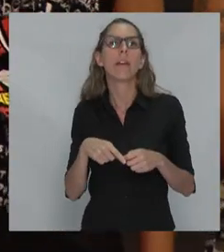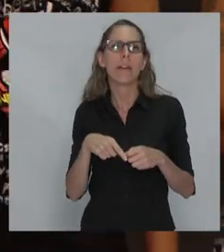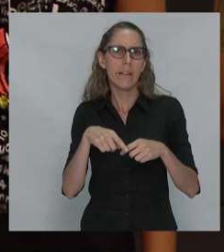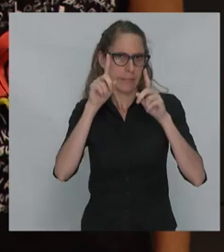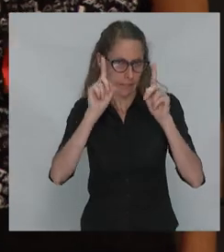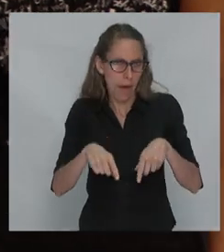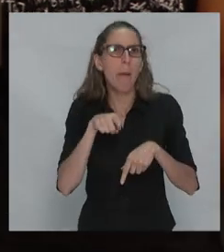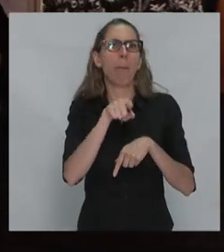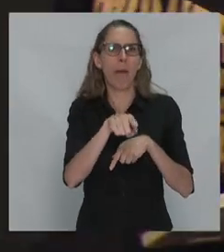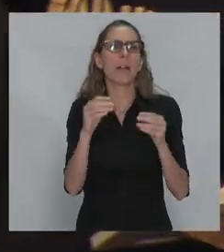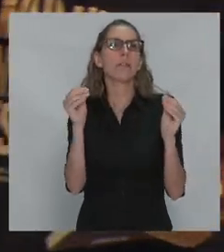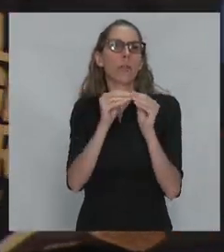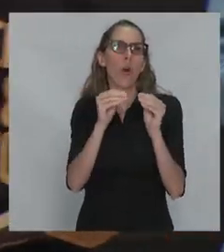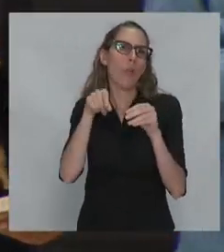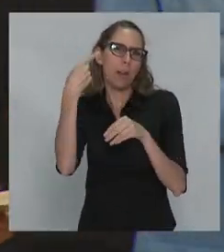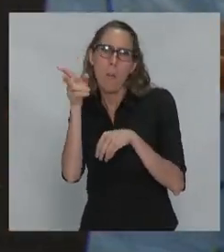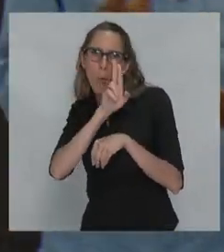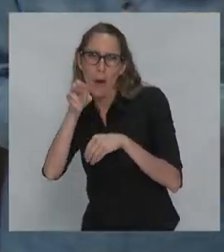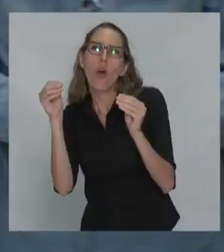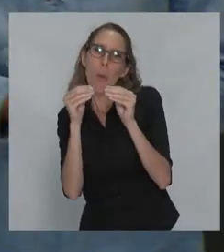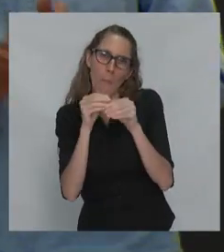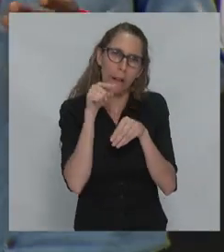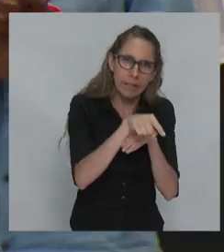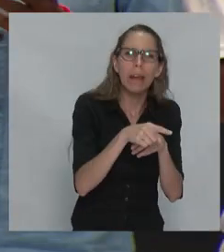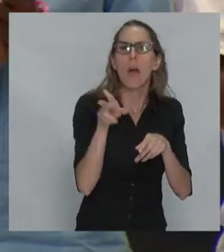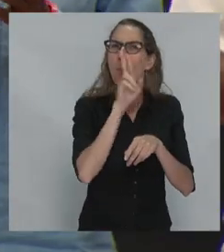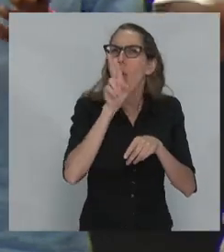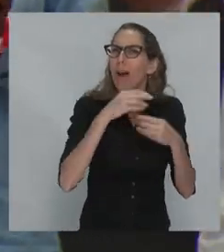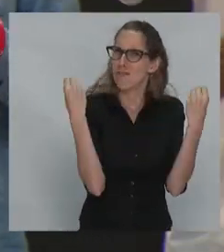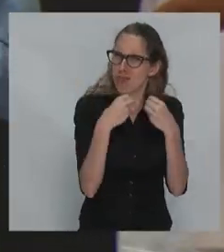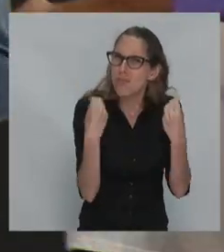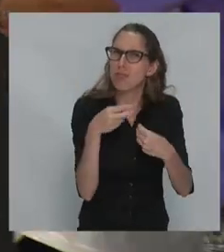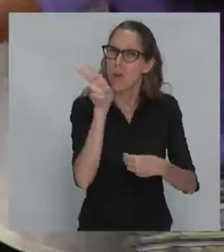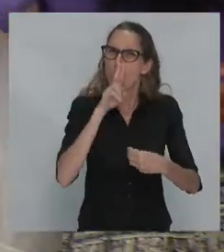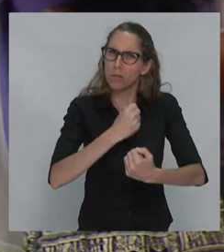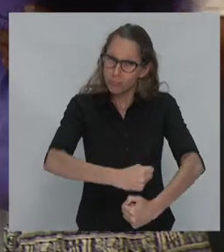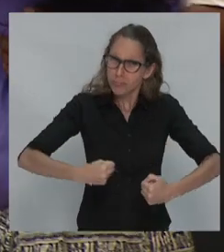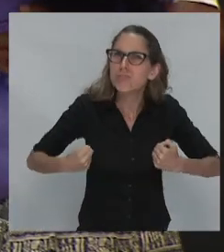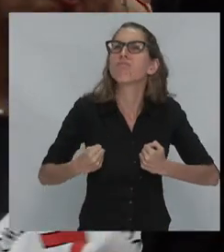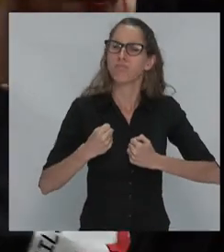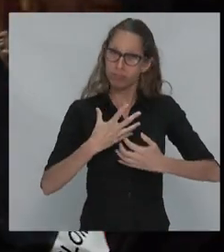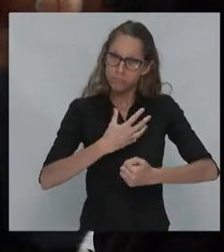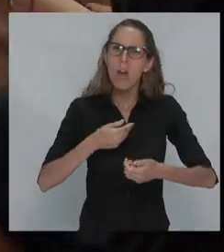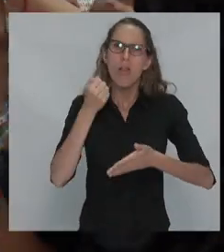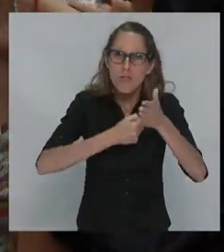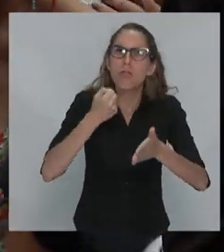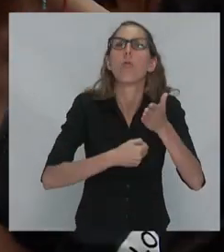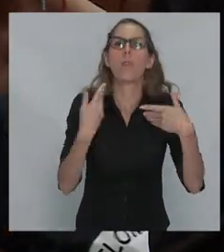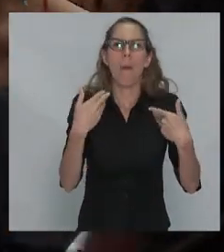dos Palmares, mulheres guerreiras que também construíram a luta por libertação.